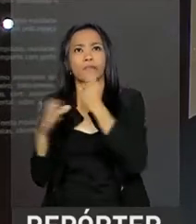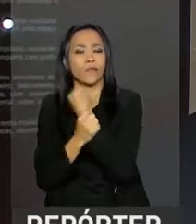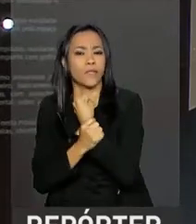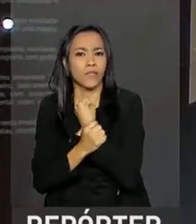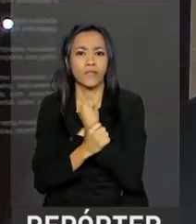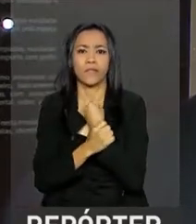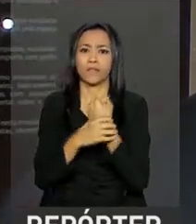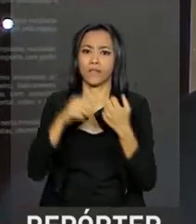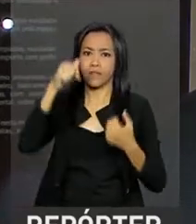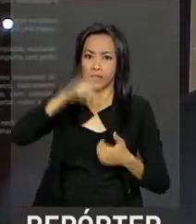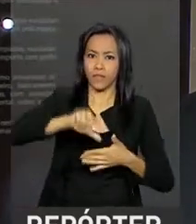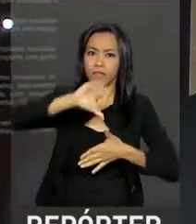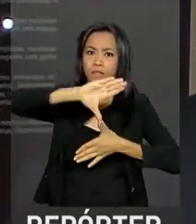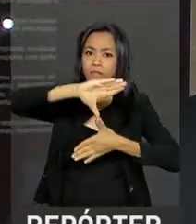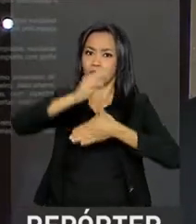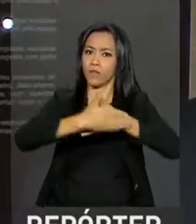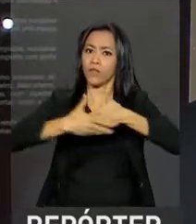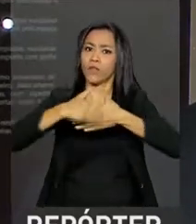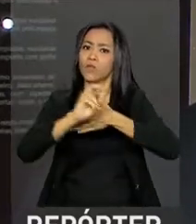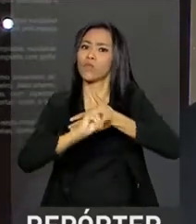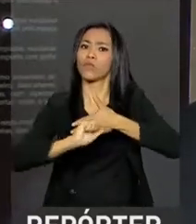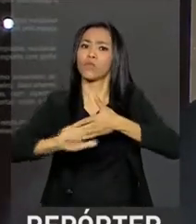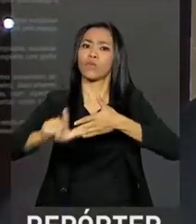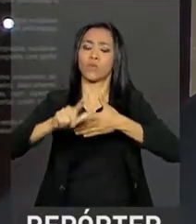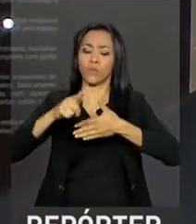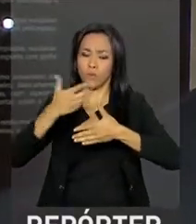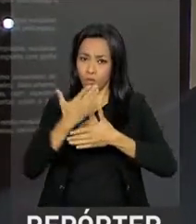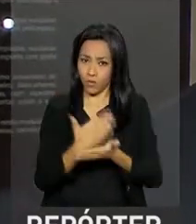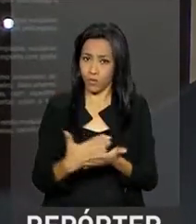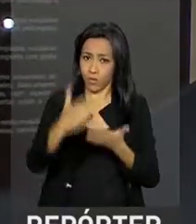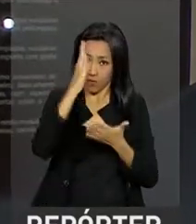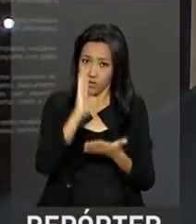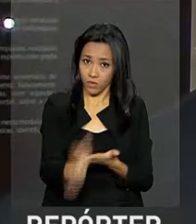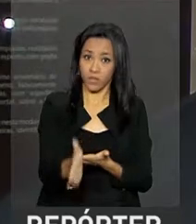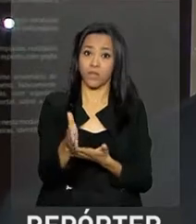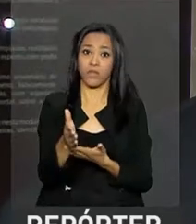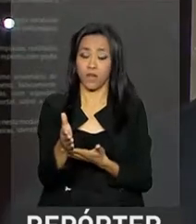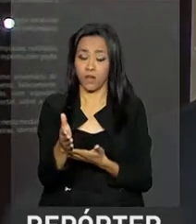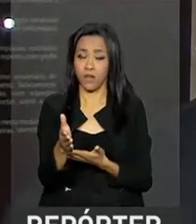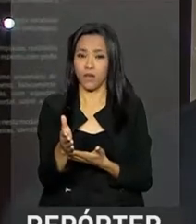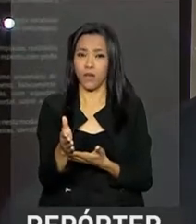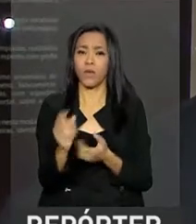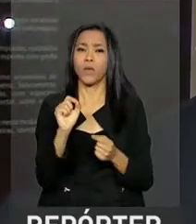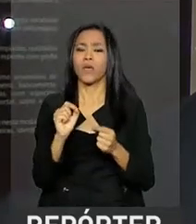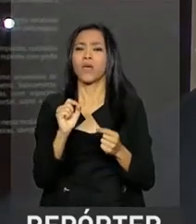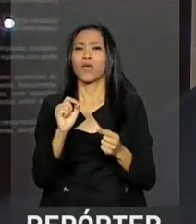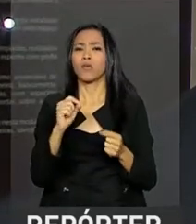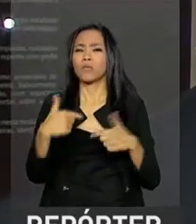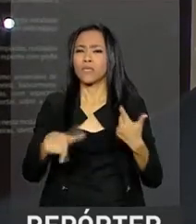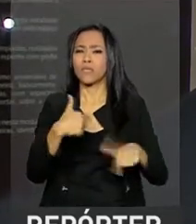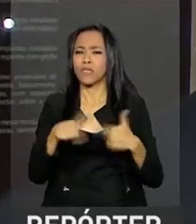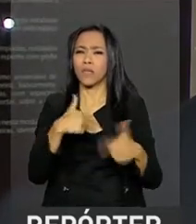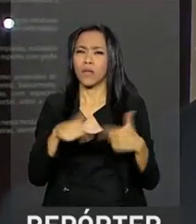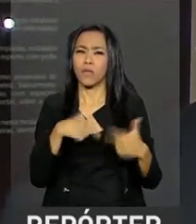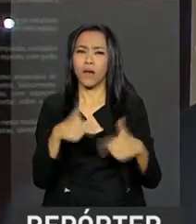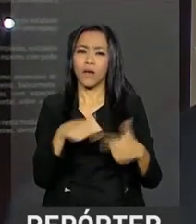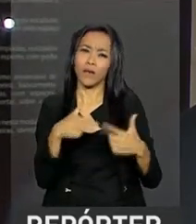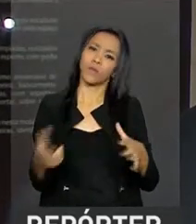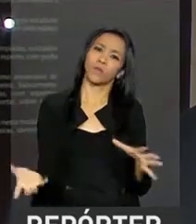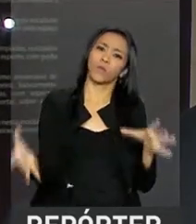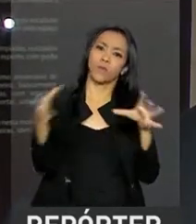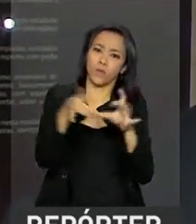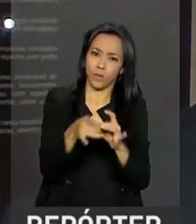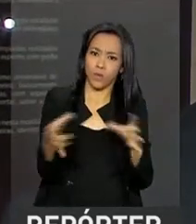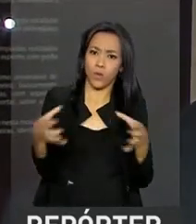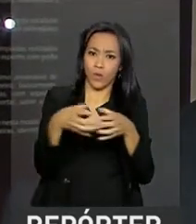observa o sul o bilhete ferro iniciou a iniciativa enquanto funcionam com o processo trabalho do outro o medo e terror